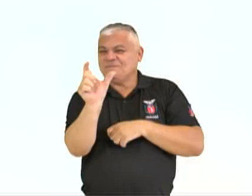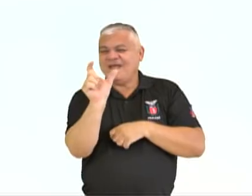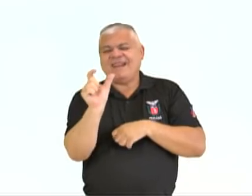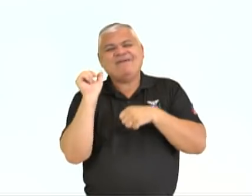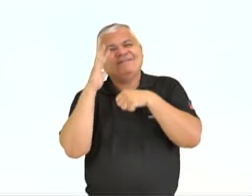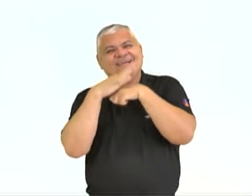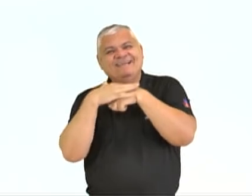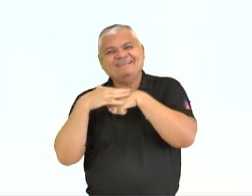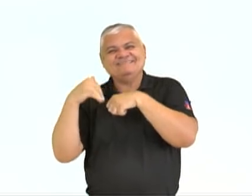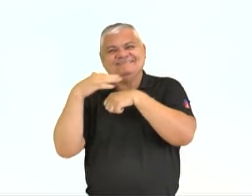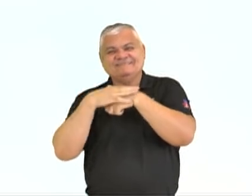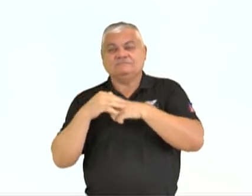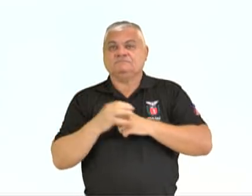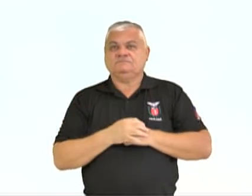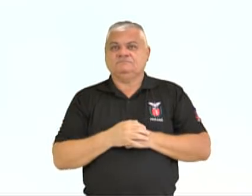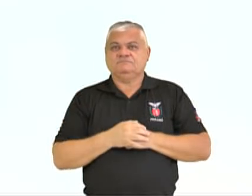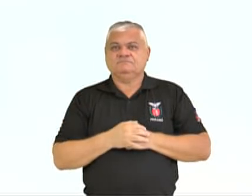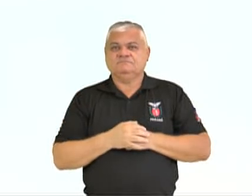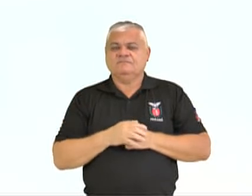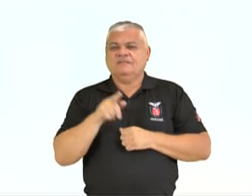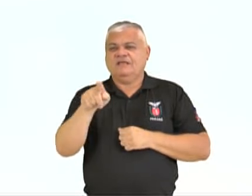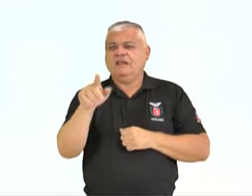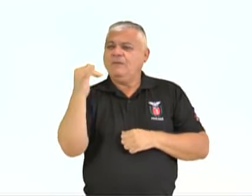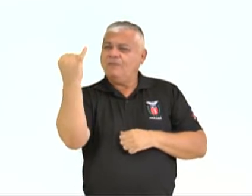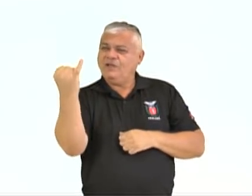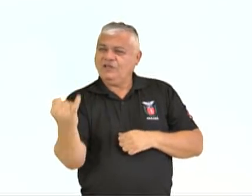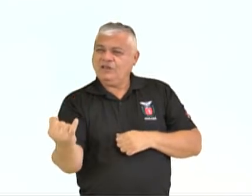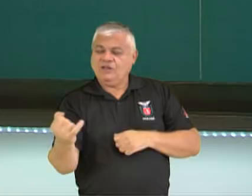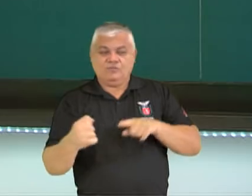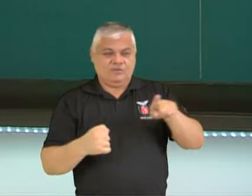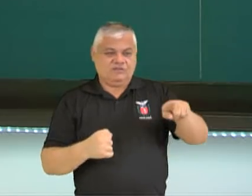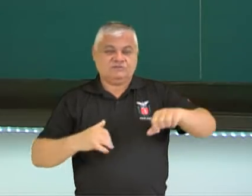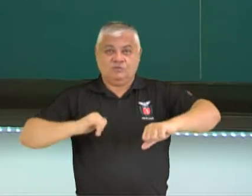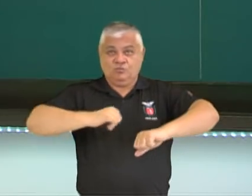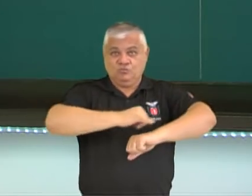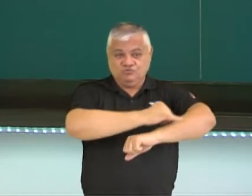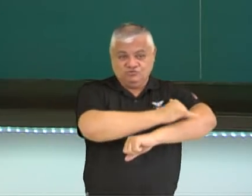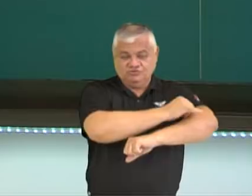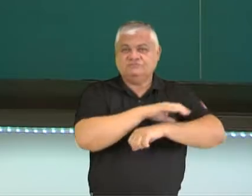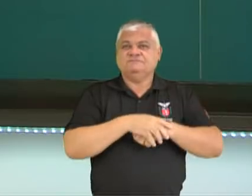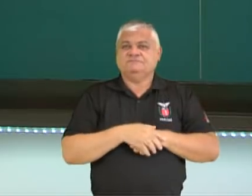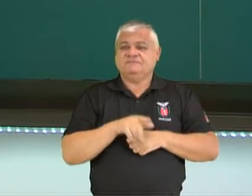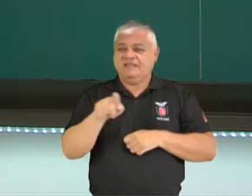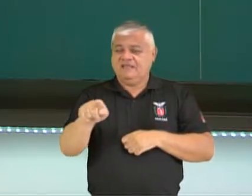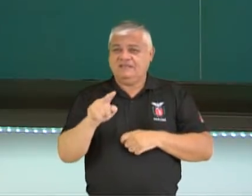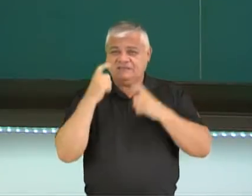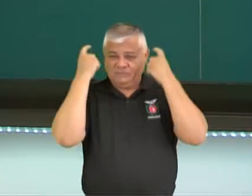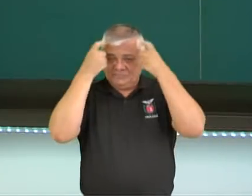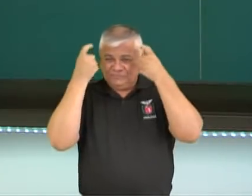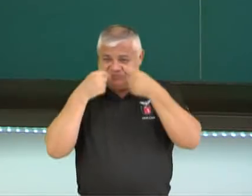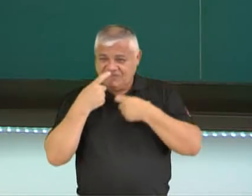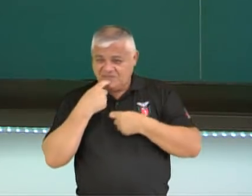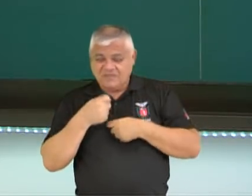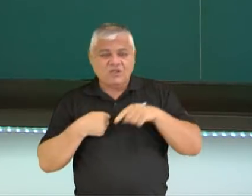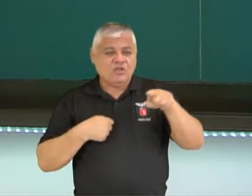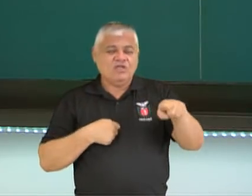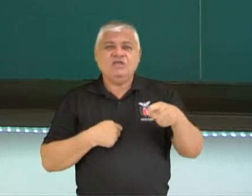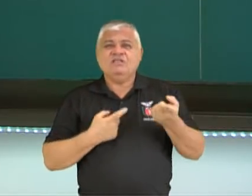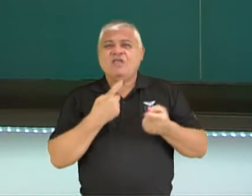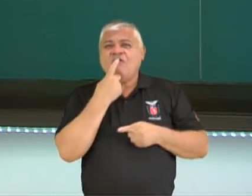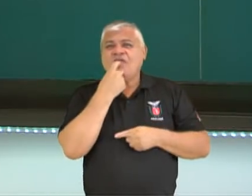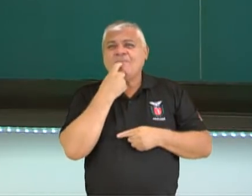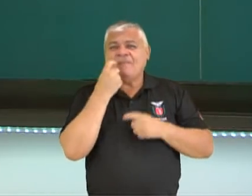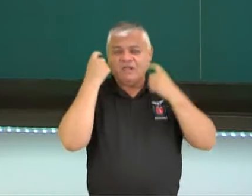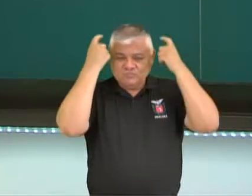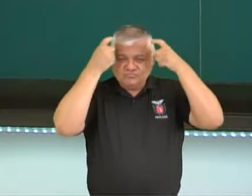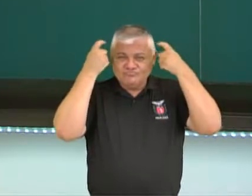falar. Um é magrelo, outro é gordinho. Um é castanho, o outro é ruivinho. Ele